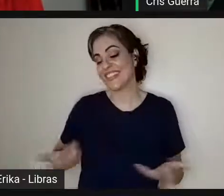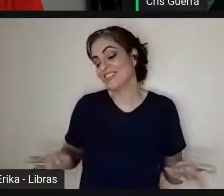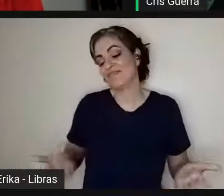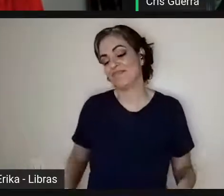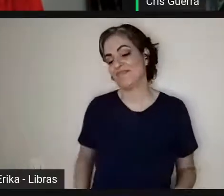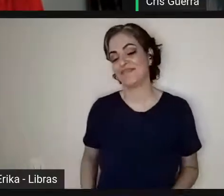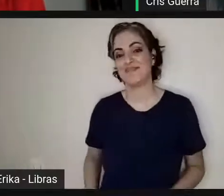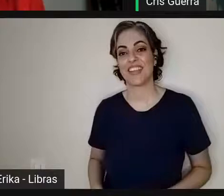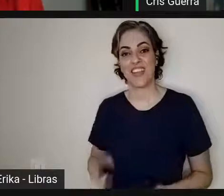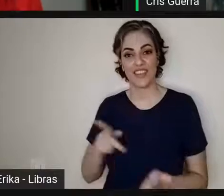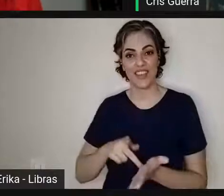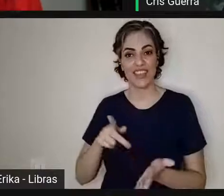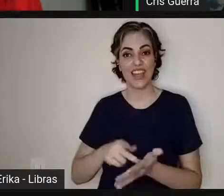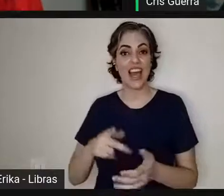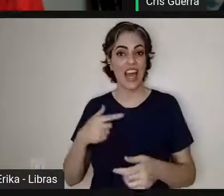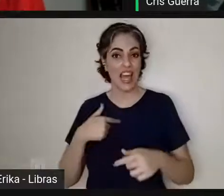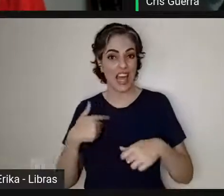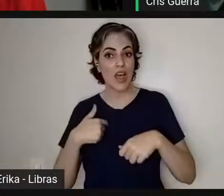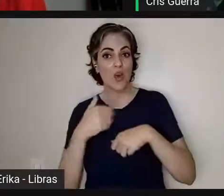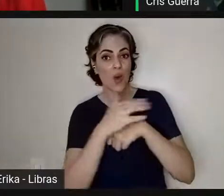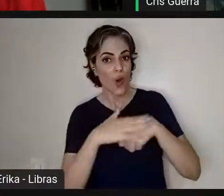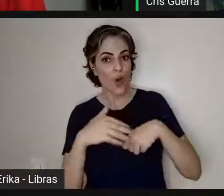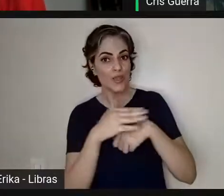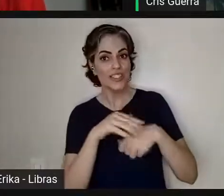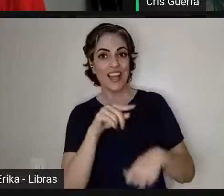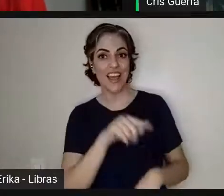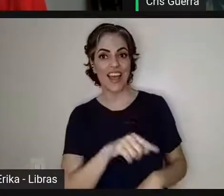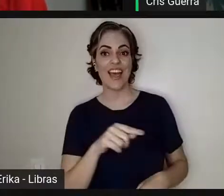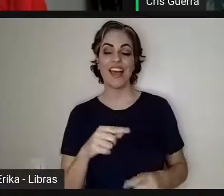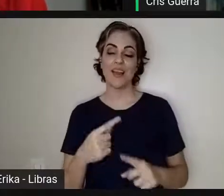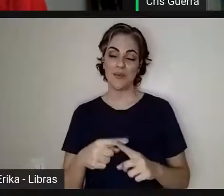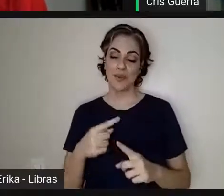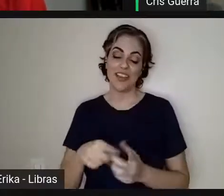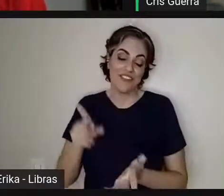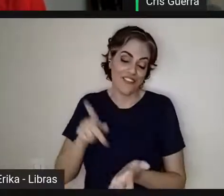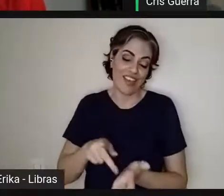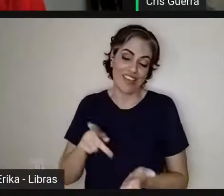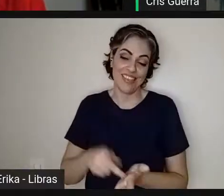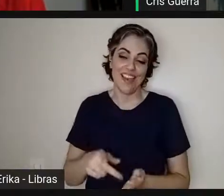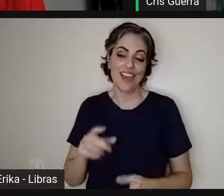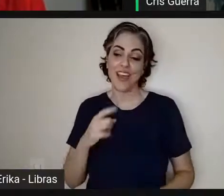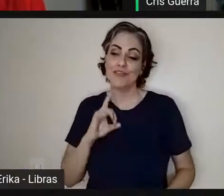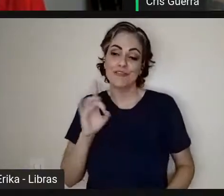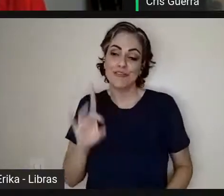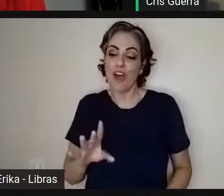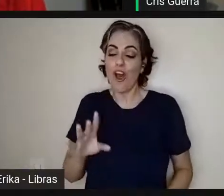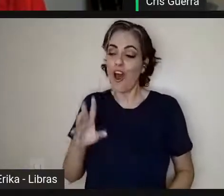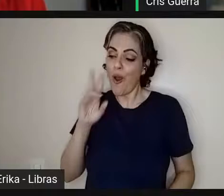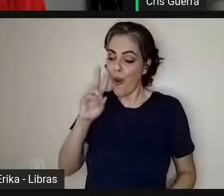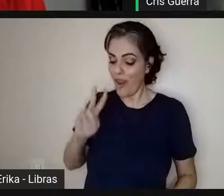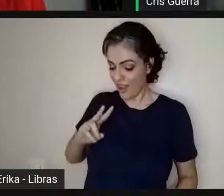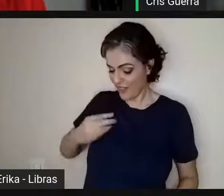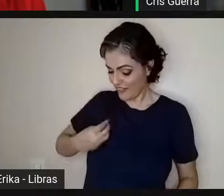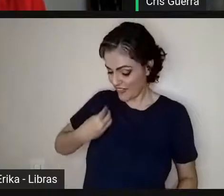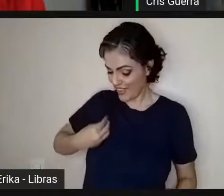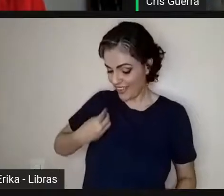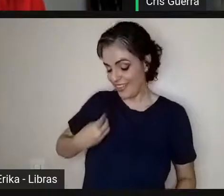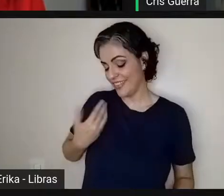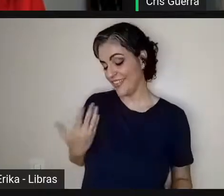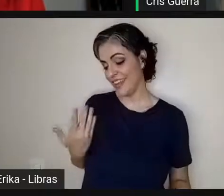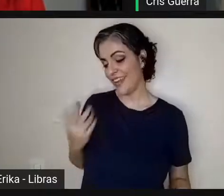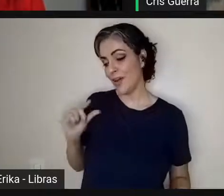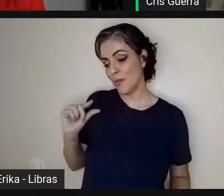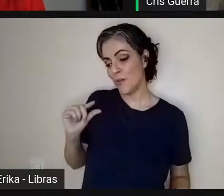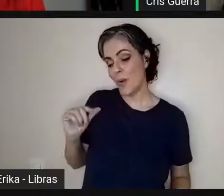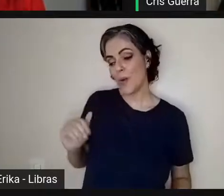eu que consolei a vendedora, coitada, porque era tudo verdade, mas eu estava simplesmente olhando para a minha vida com um pouco mais de distanciamento.